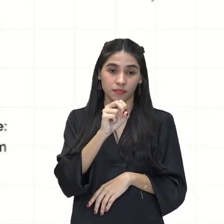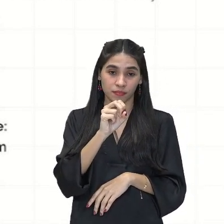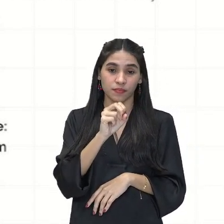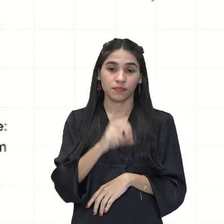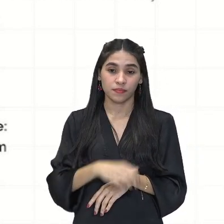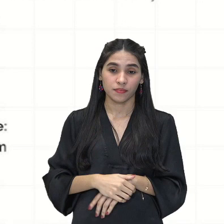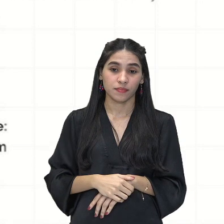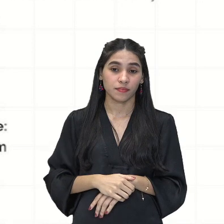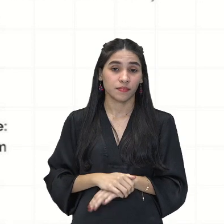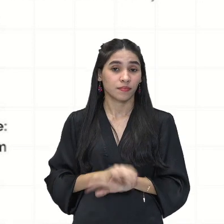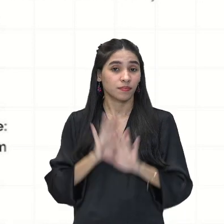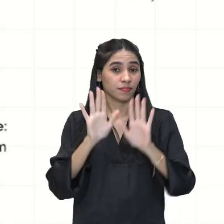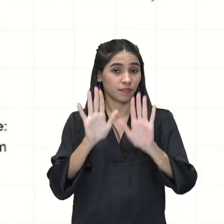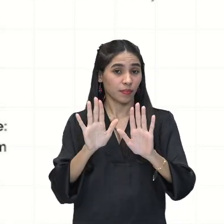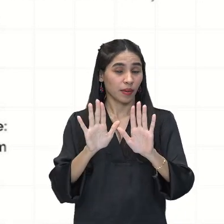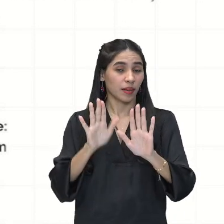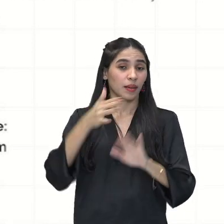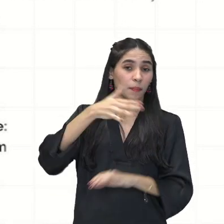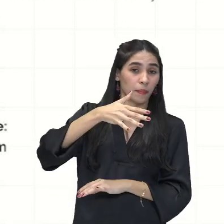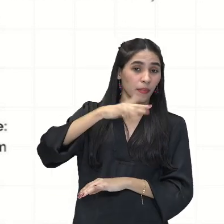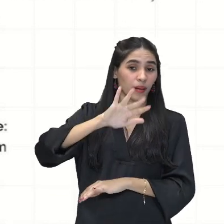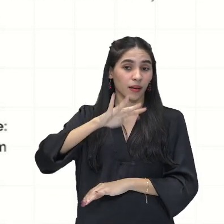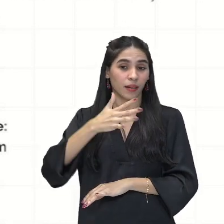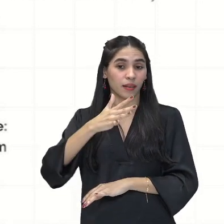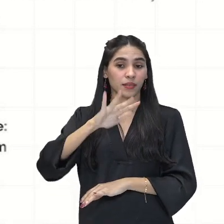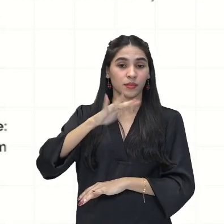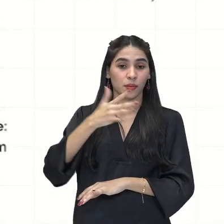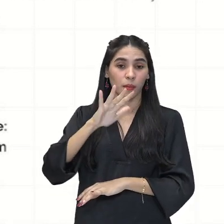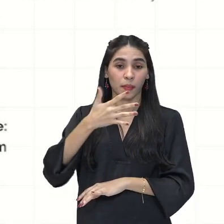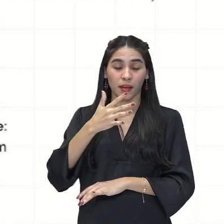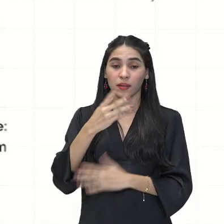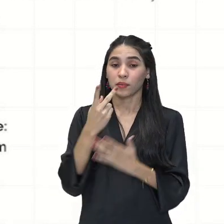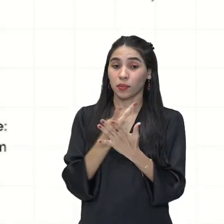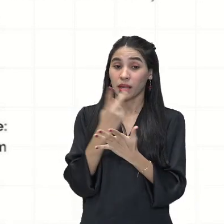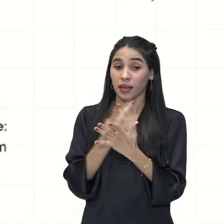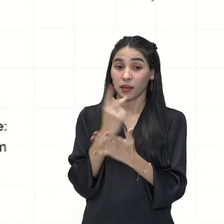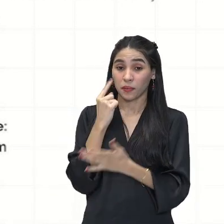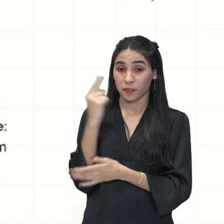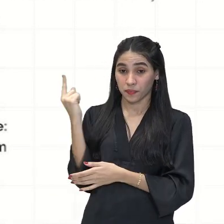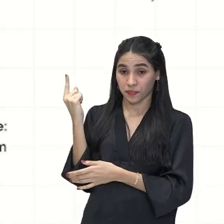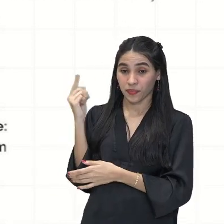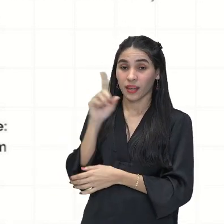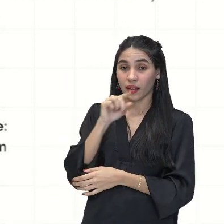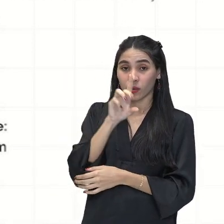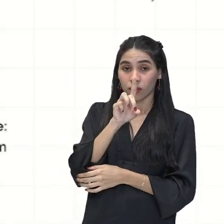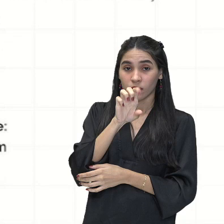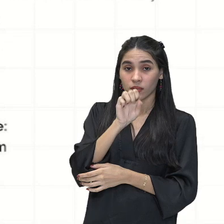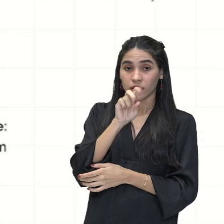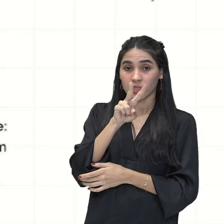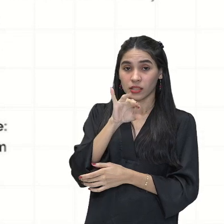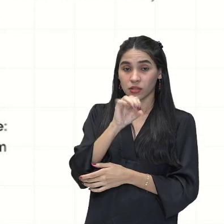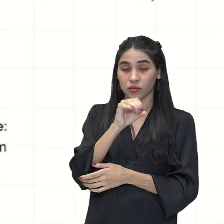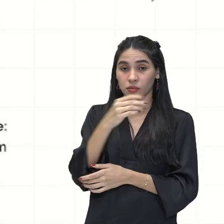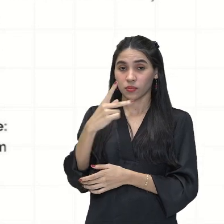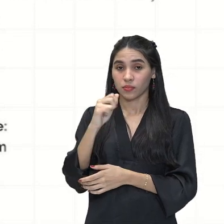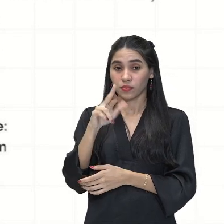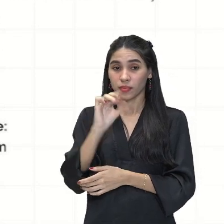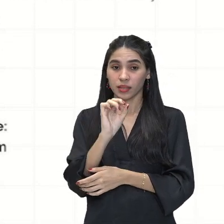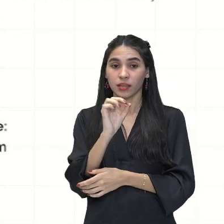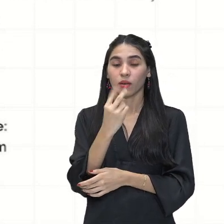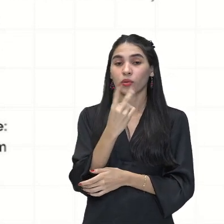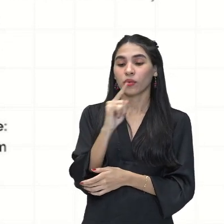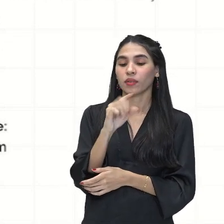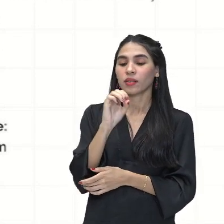7,50. Mais ou menos, olha o erro aqui, né, que é o desvio padrão, mais ou menos 2,08.